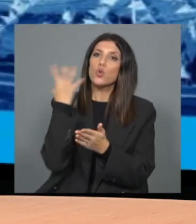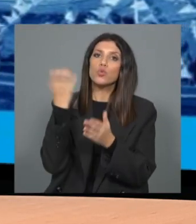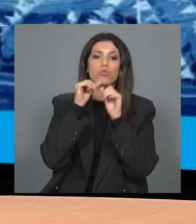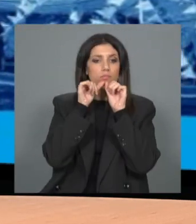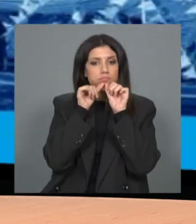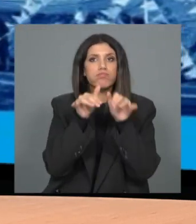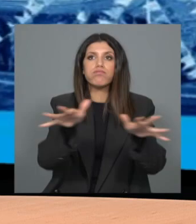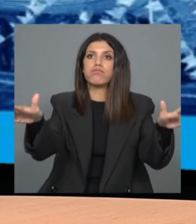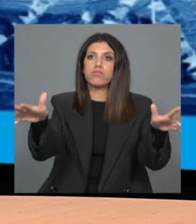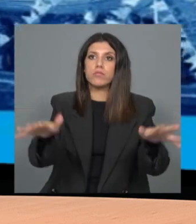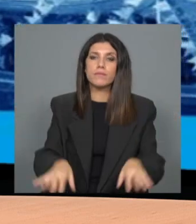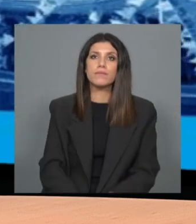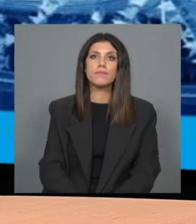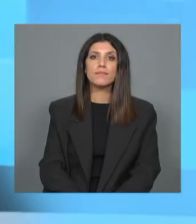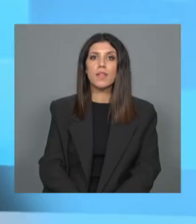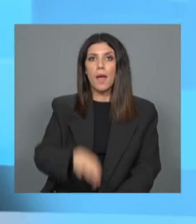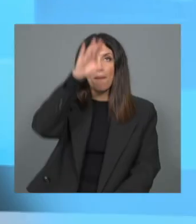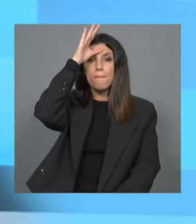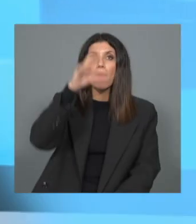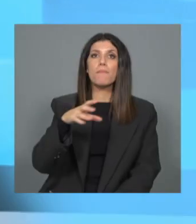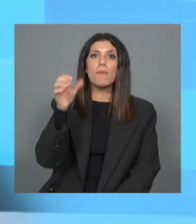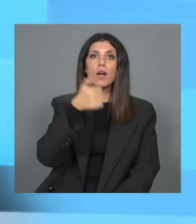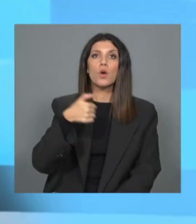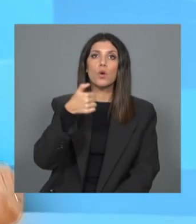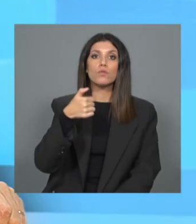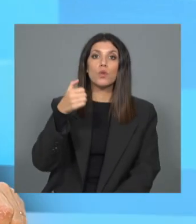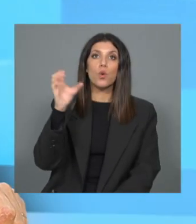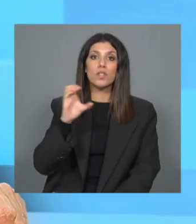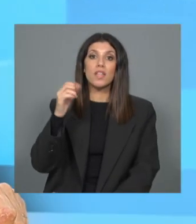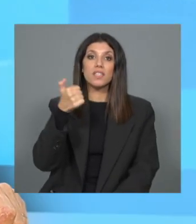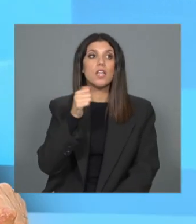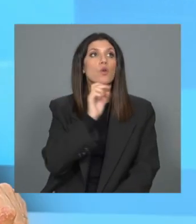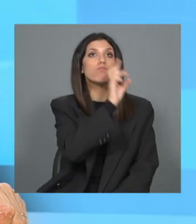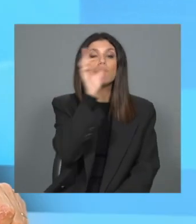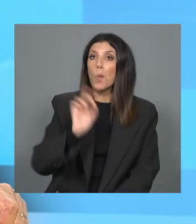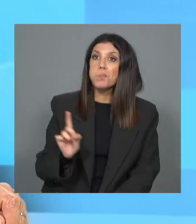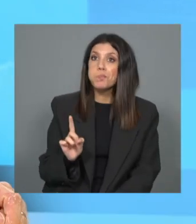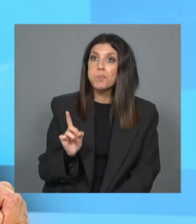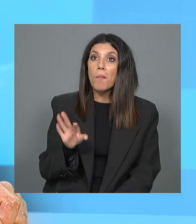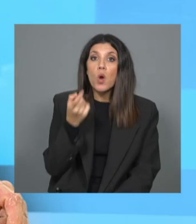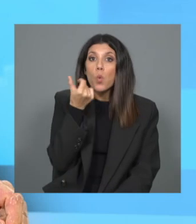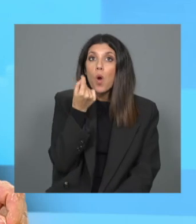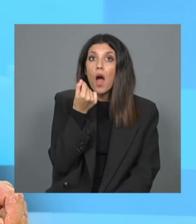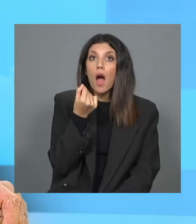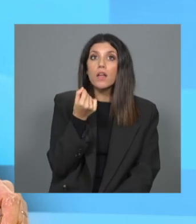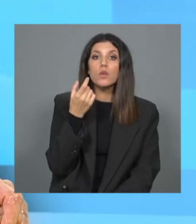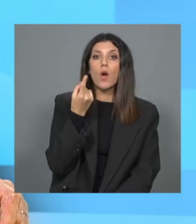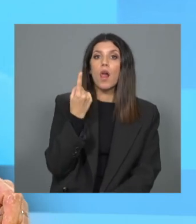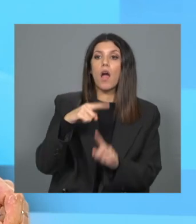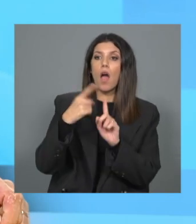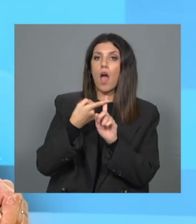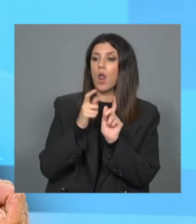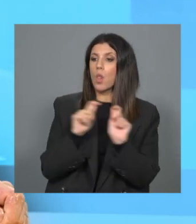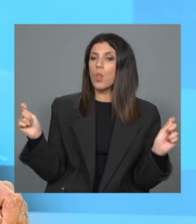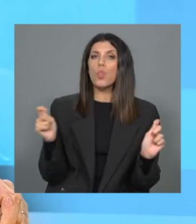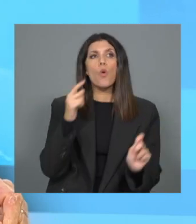com outros patrimónios. O Papa não andou pelos 5 continentes, mas quase. Nas viagens que realizou ao longo do último ano,